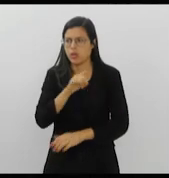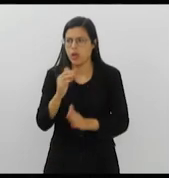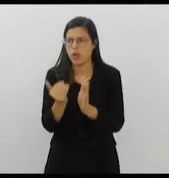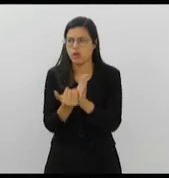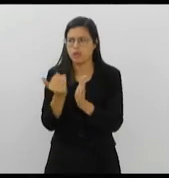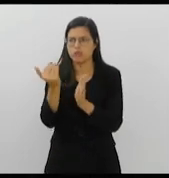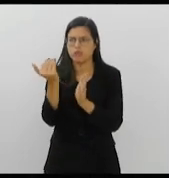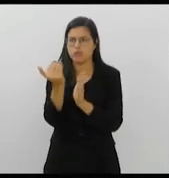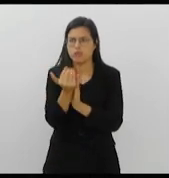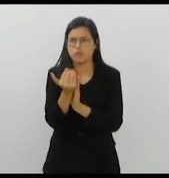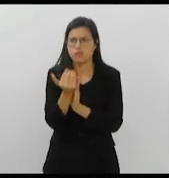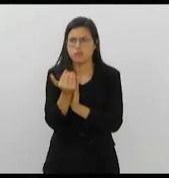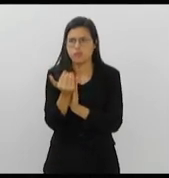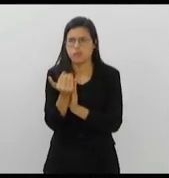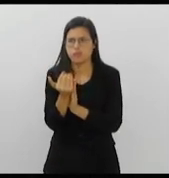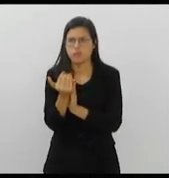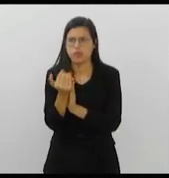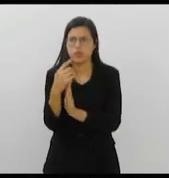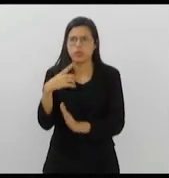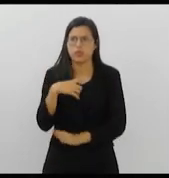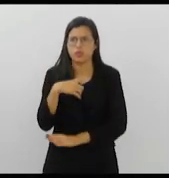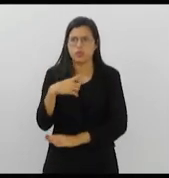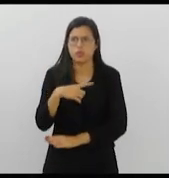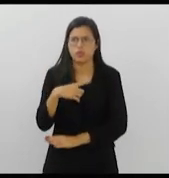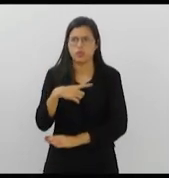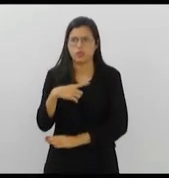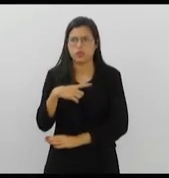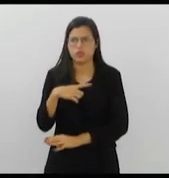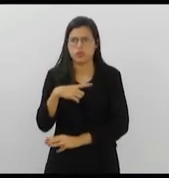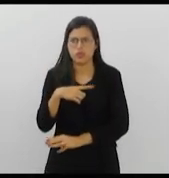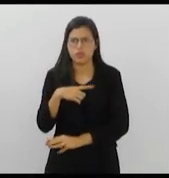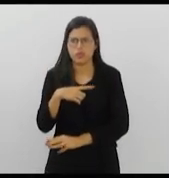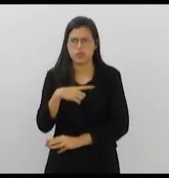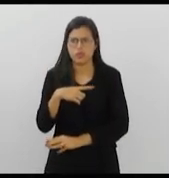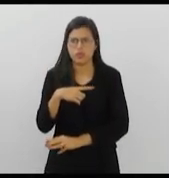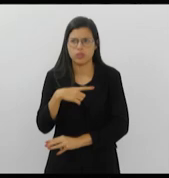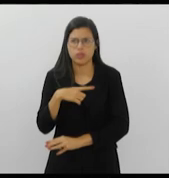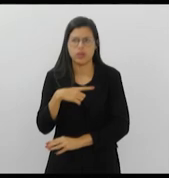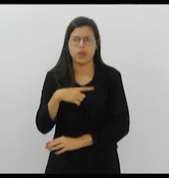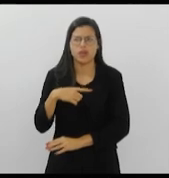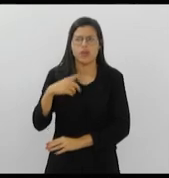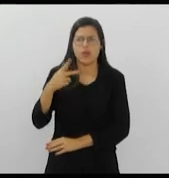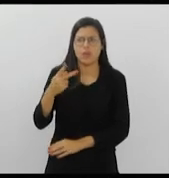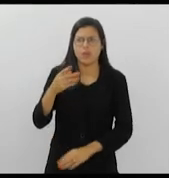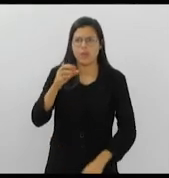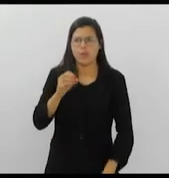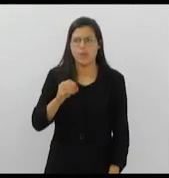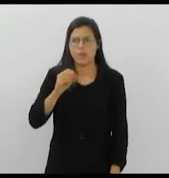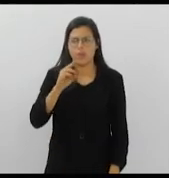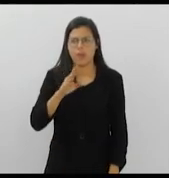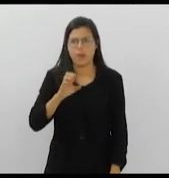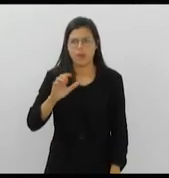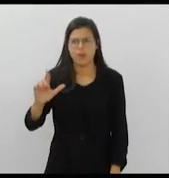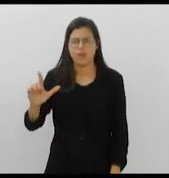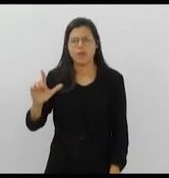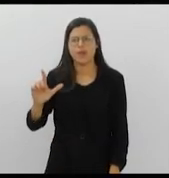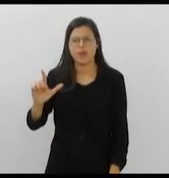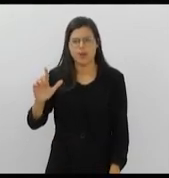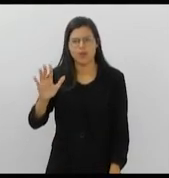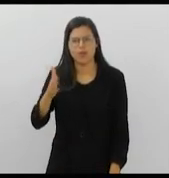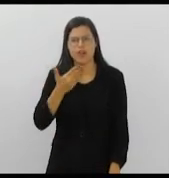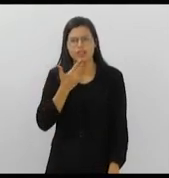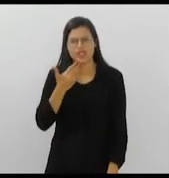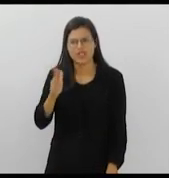absoluto. Tinha só dúvida se o deputado Poubel era candidato. E